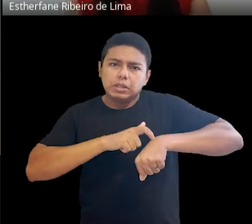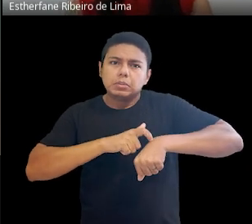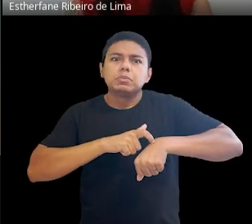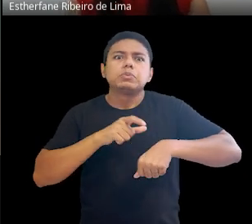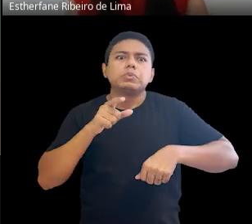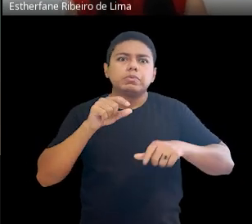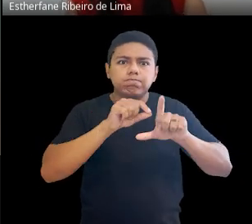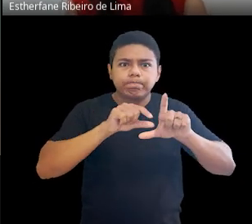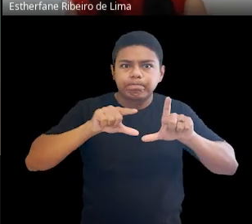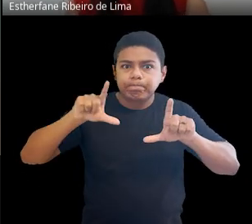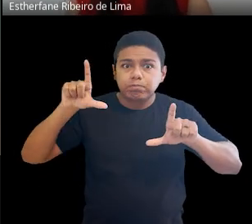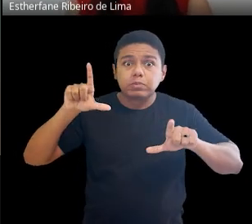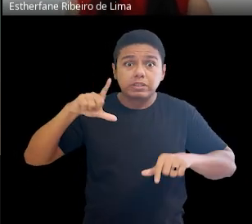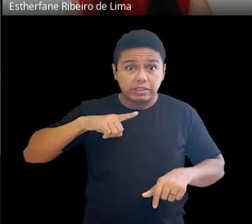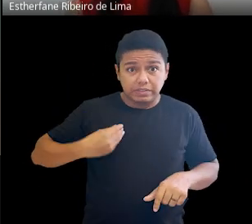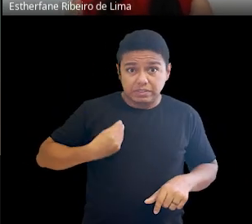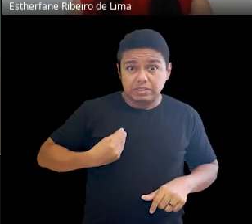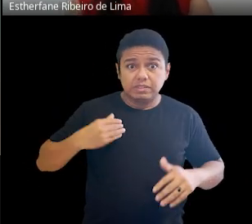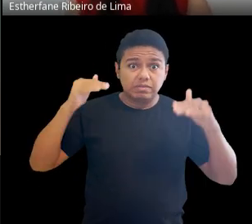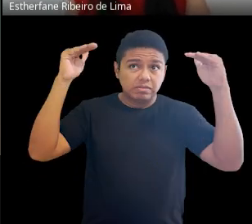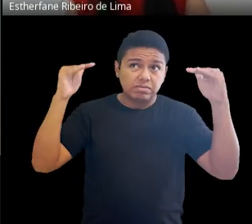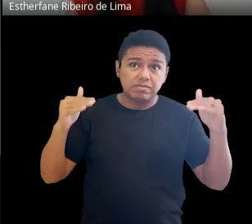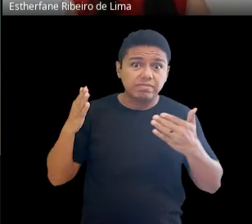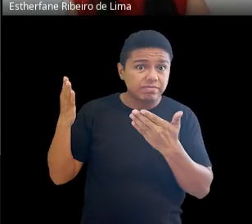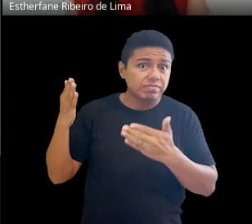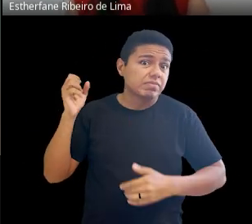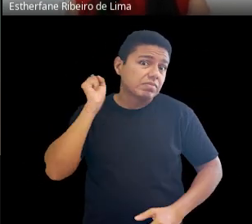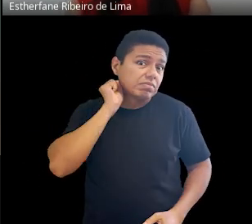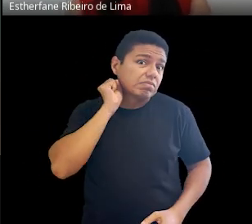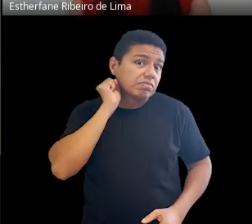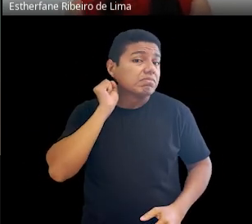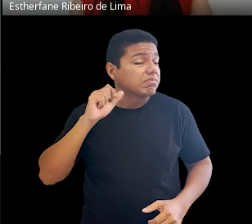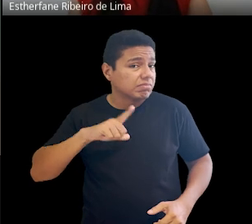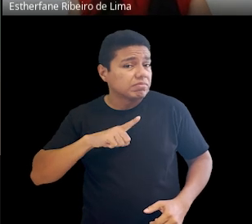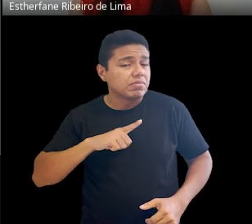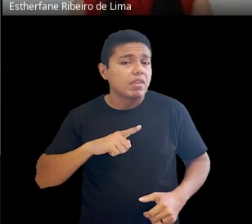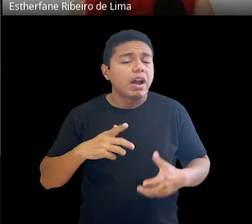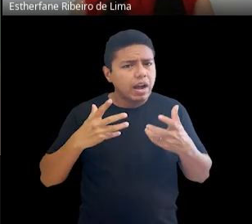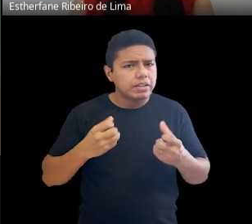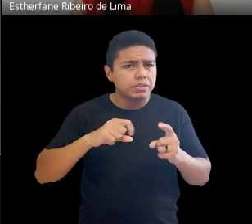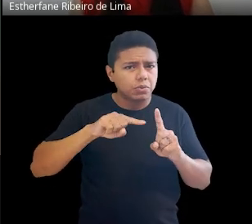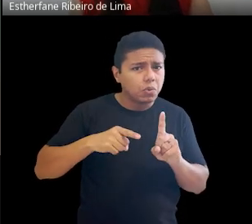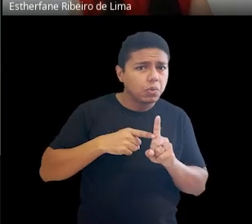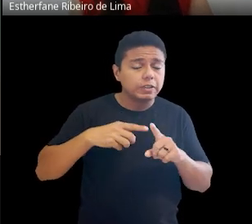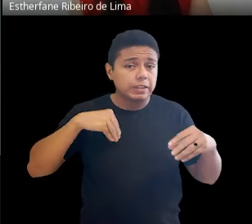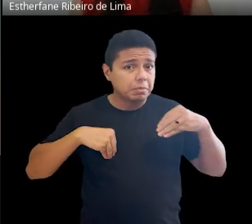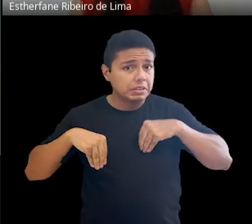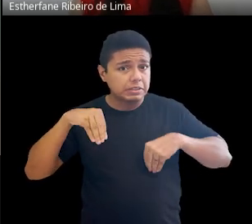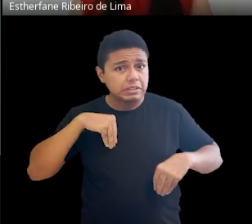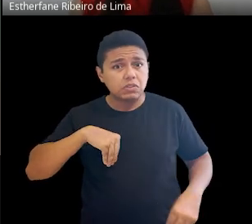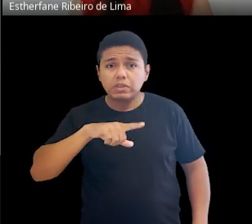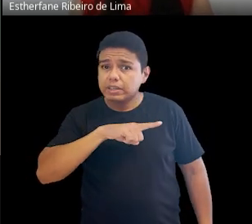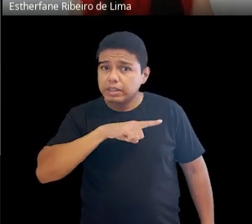intensidade, ciclicidade e os fatores. O nível de estresse, a aceitação da gravidez, sinais indicativos de depressão e existência de